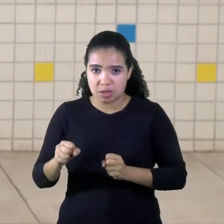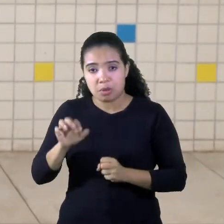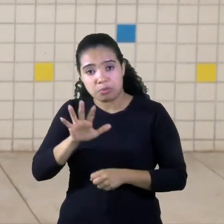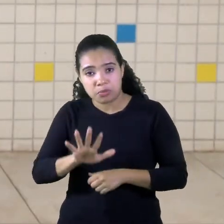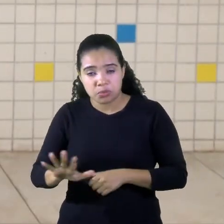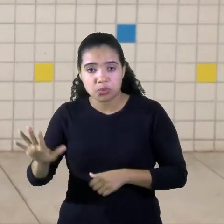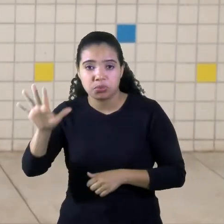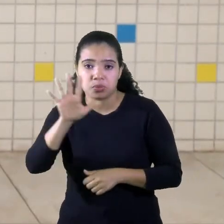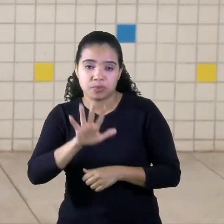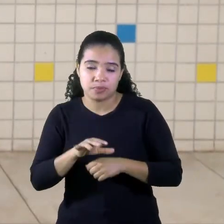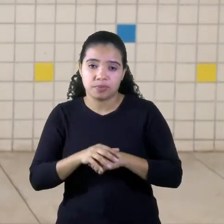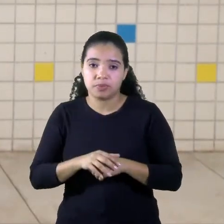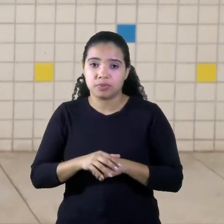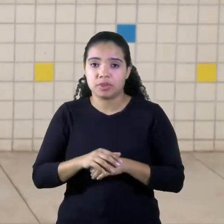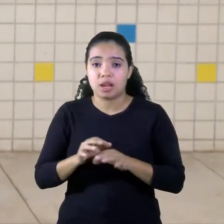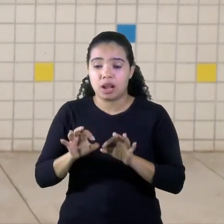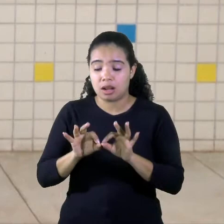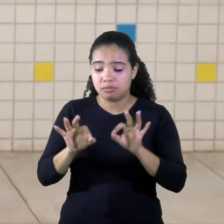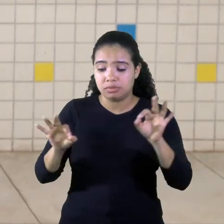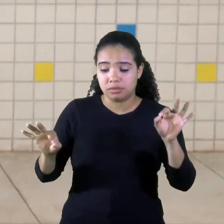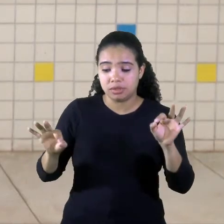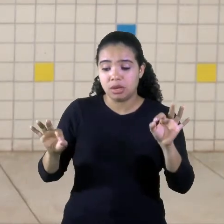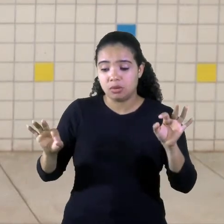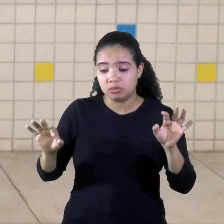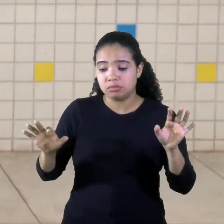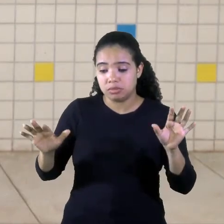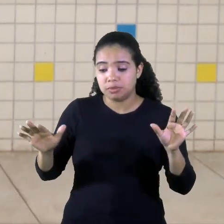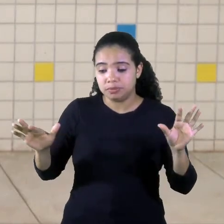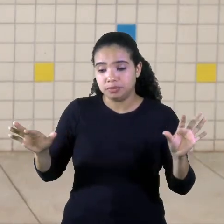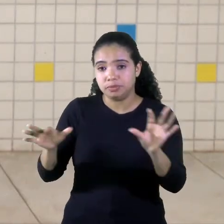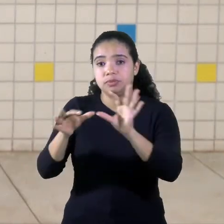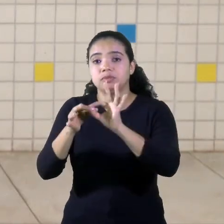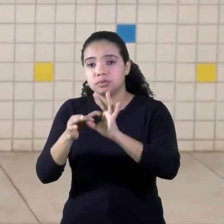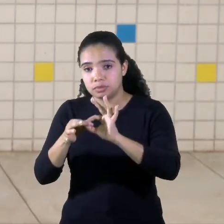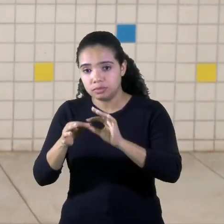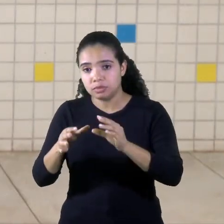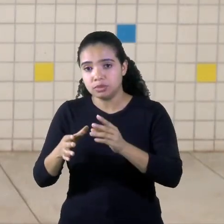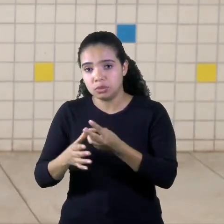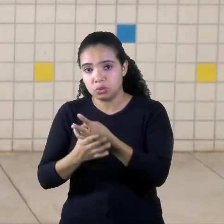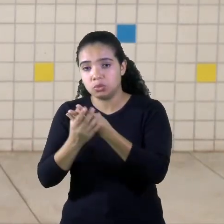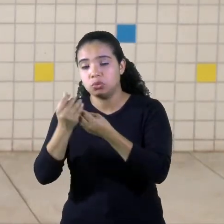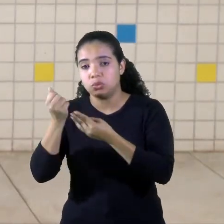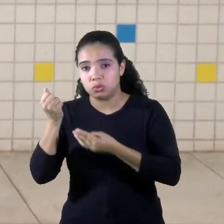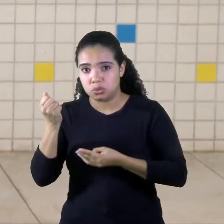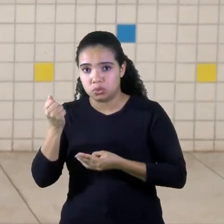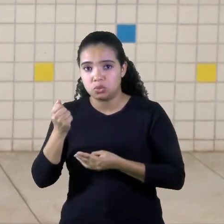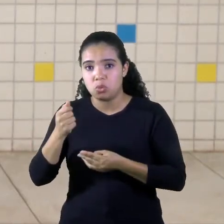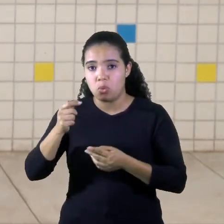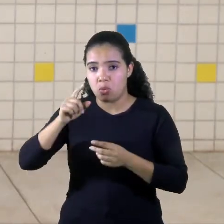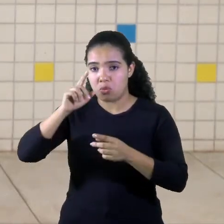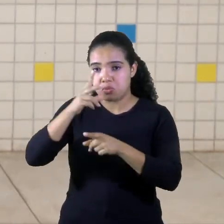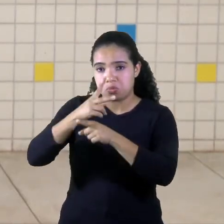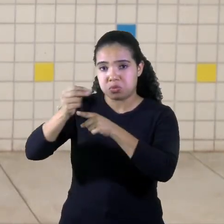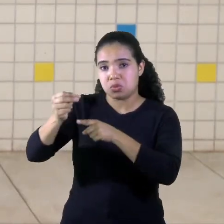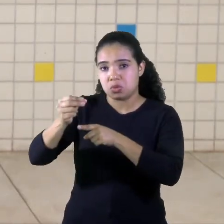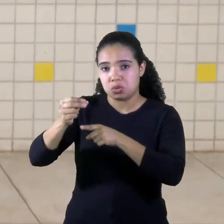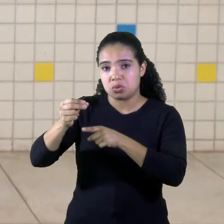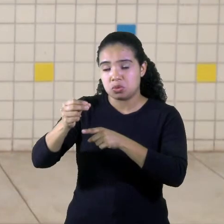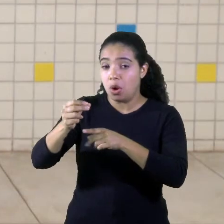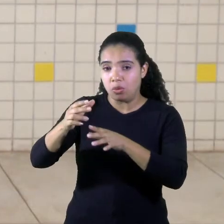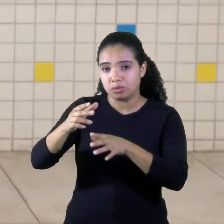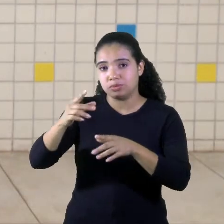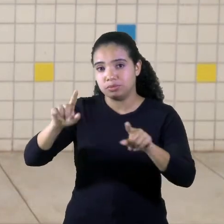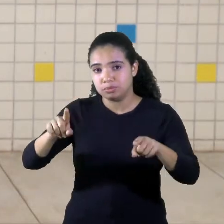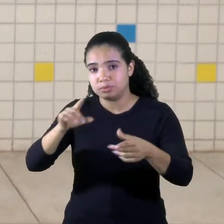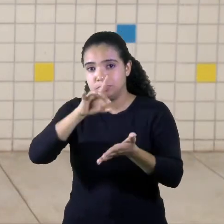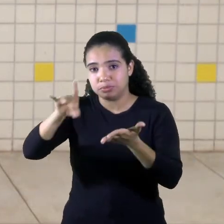dois territórios que estavam distantes decidiram se unir para lutar contra um inimigo em comum, os países que não faziam parte